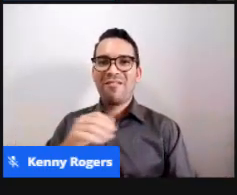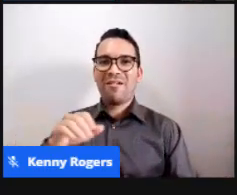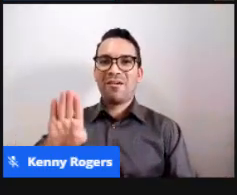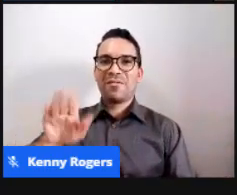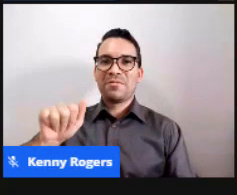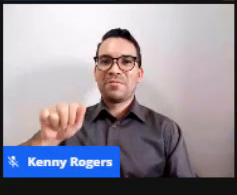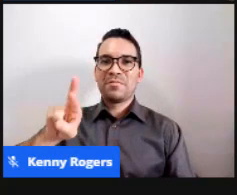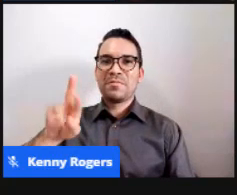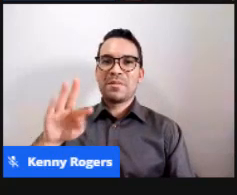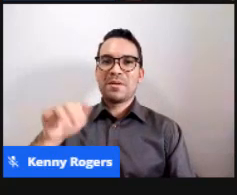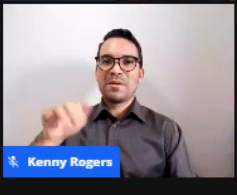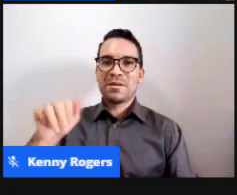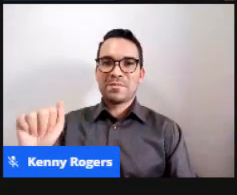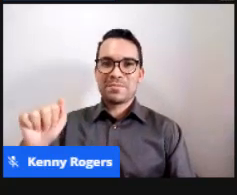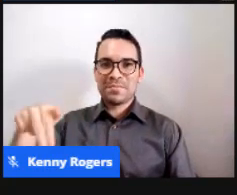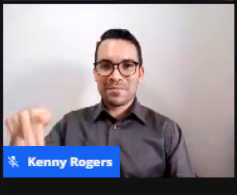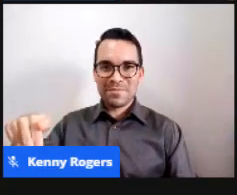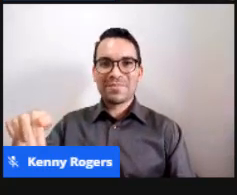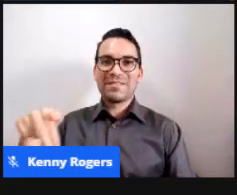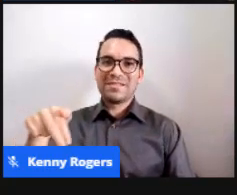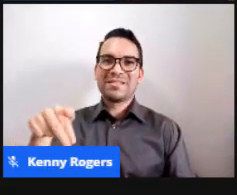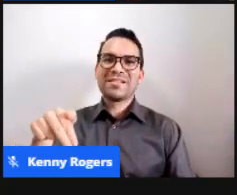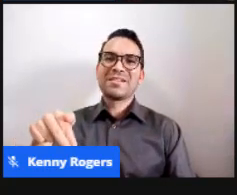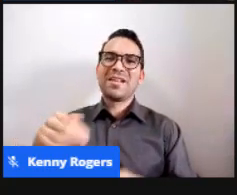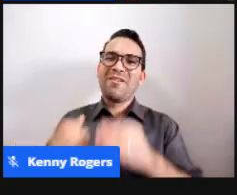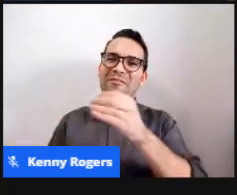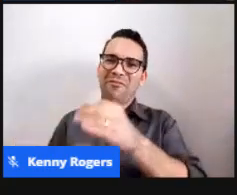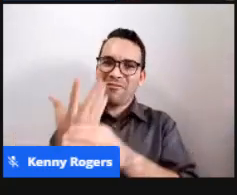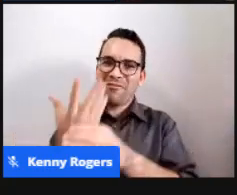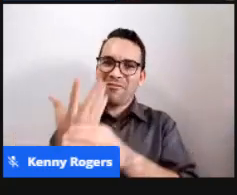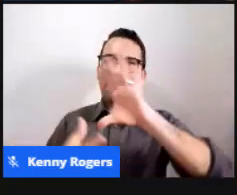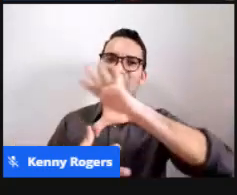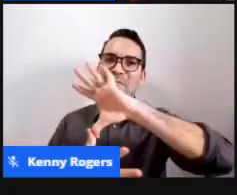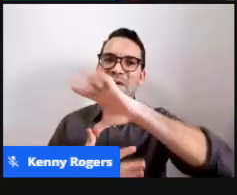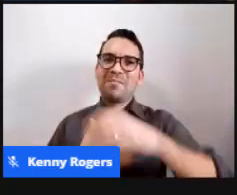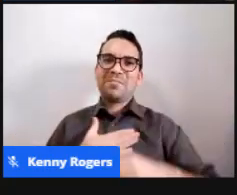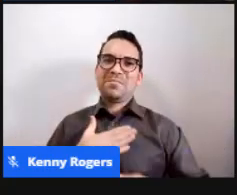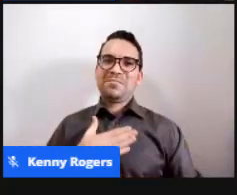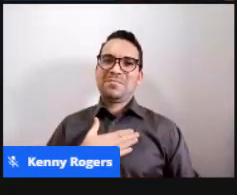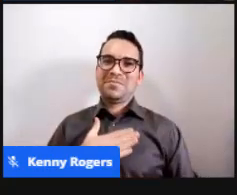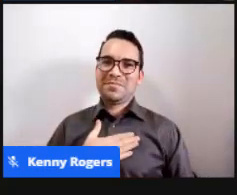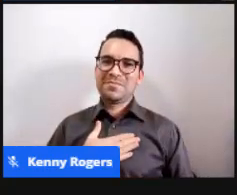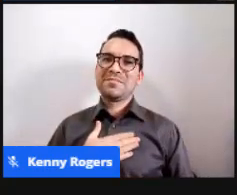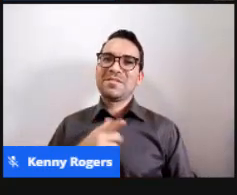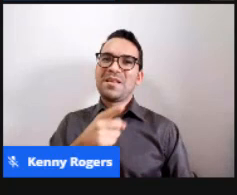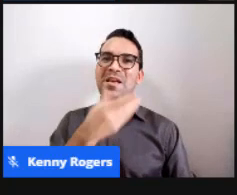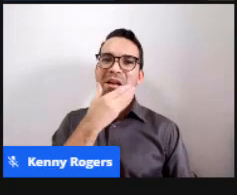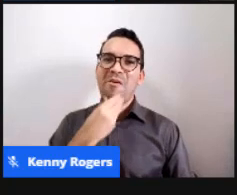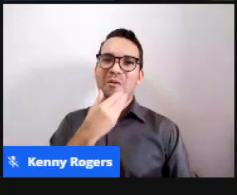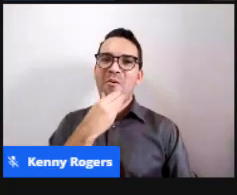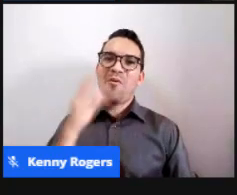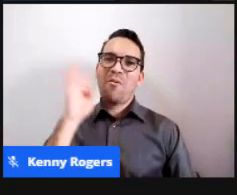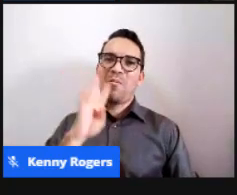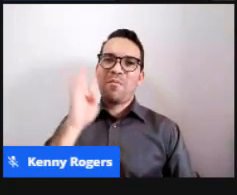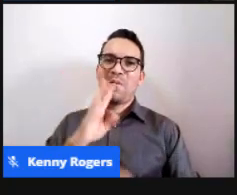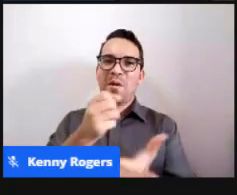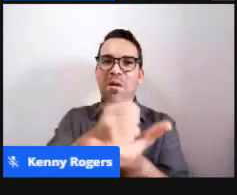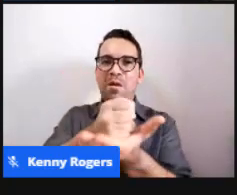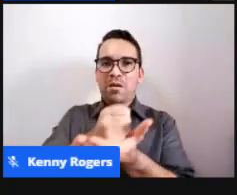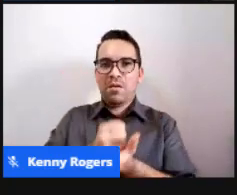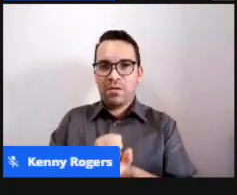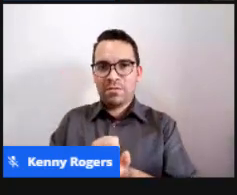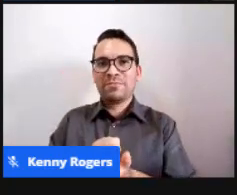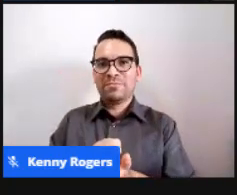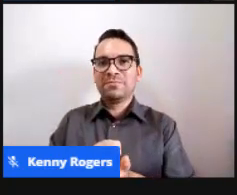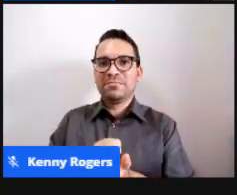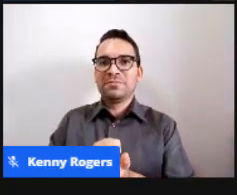tá ali, ele vai me matar, né? Tudo bem. Mas a gente pode, sabe, usufruir dele nesse sentido. É bacana